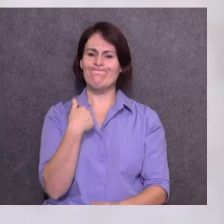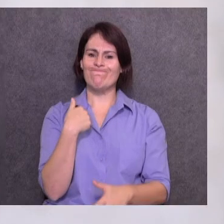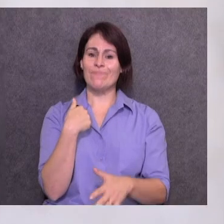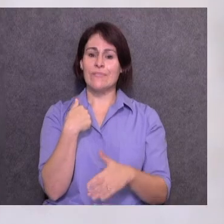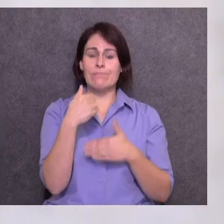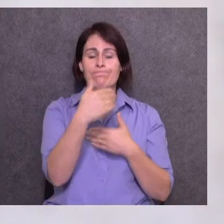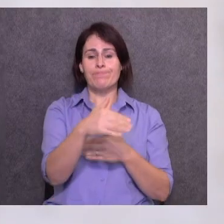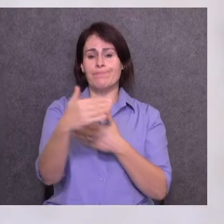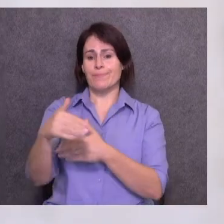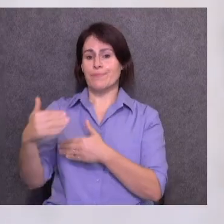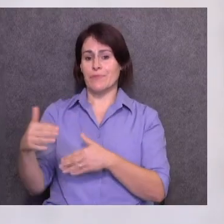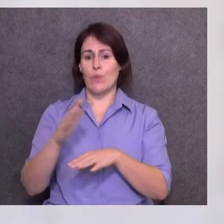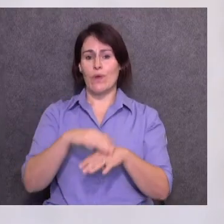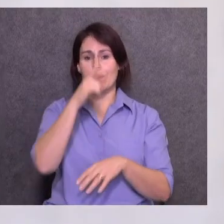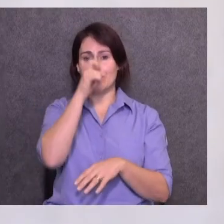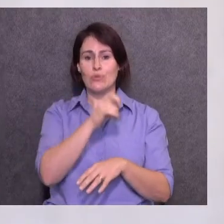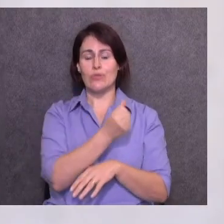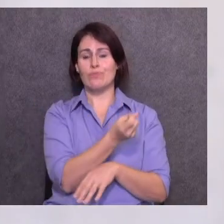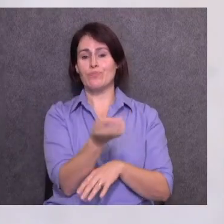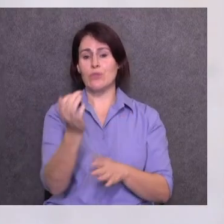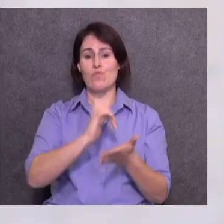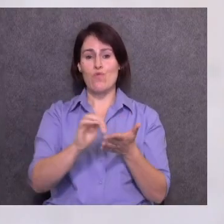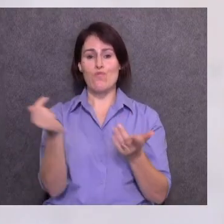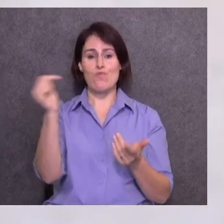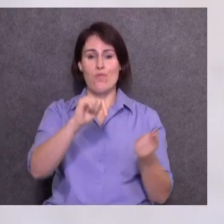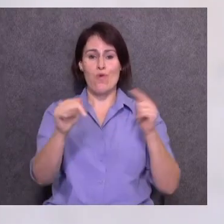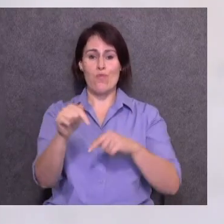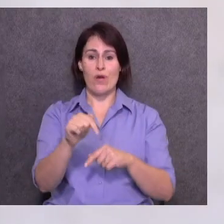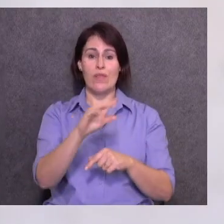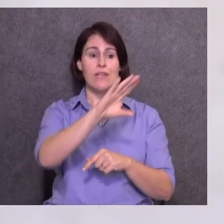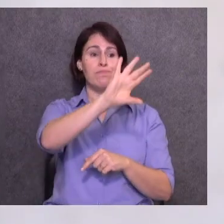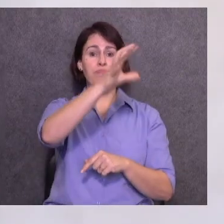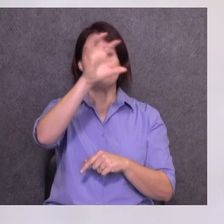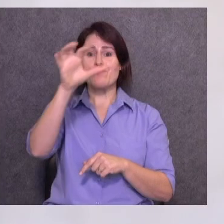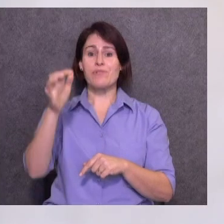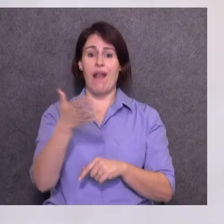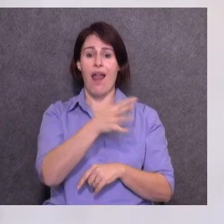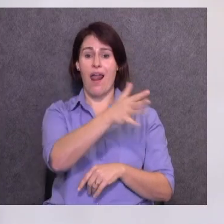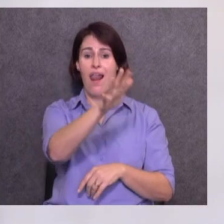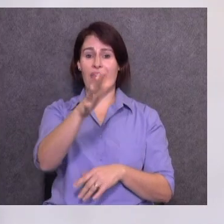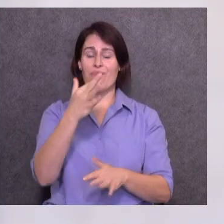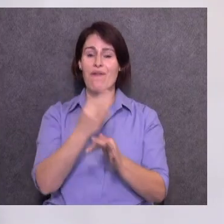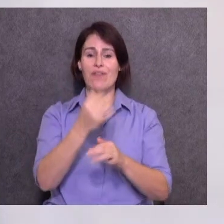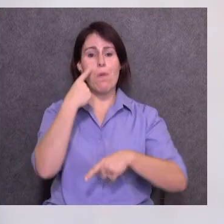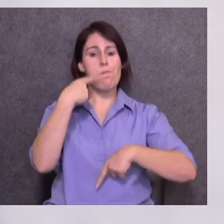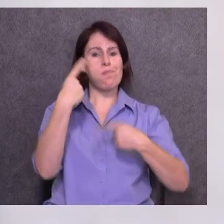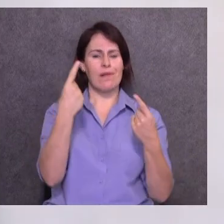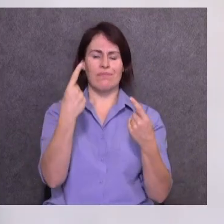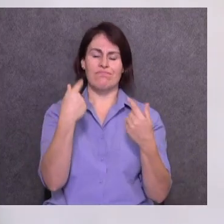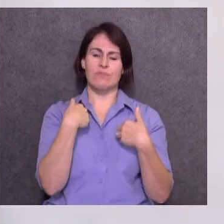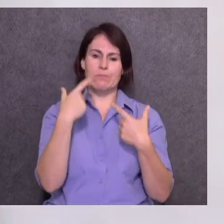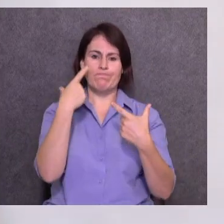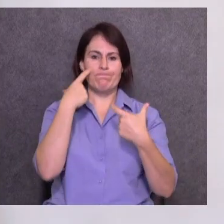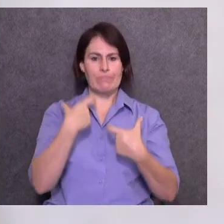no que diz respeito ao número de peregrinos, à sua proveniência e à forma festiva das manifestações